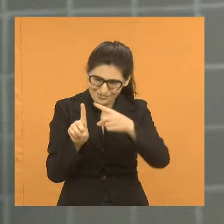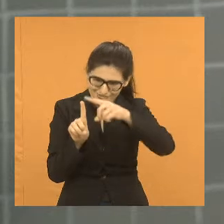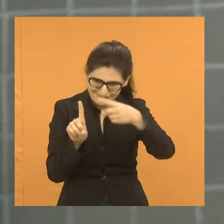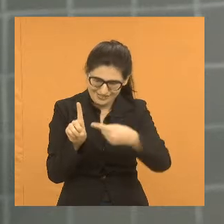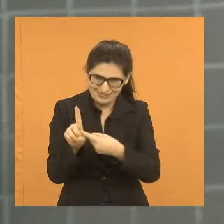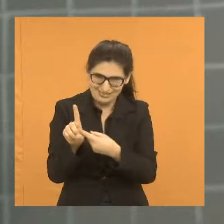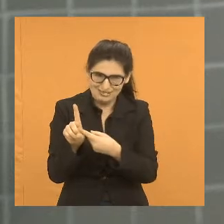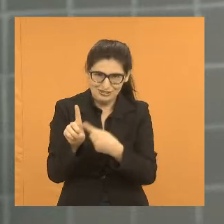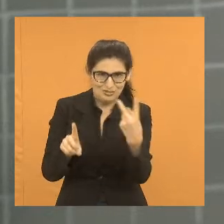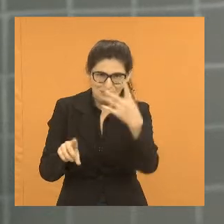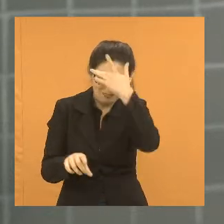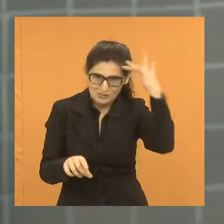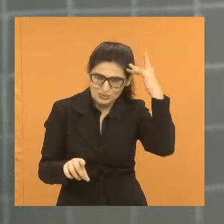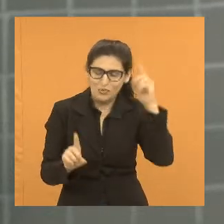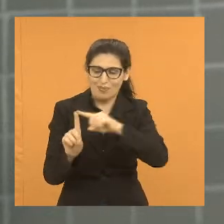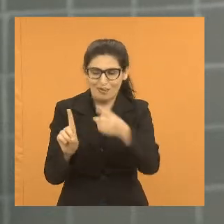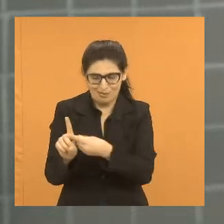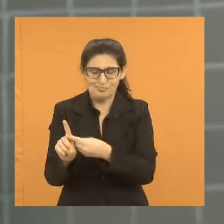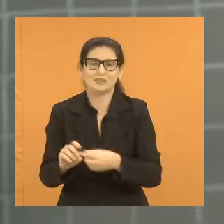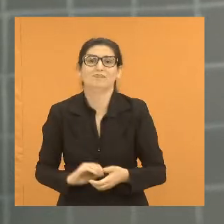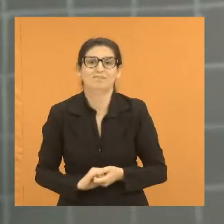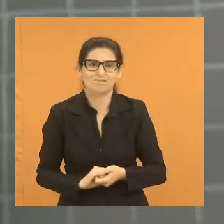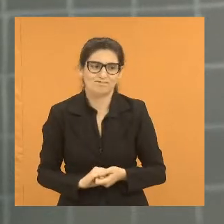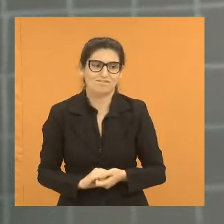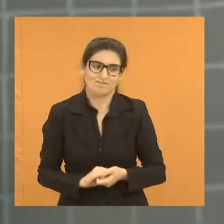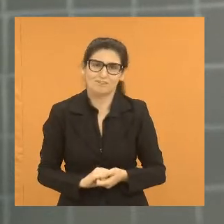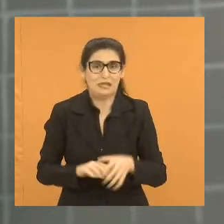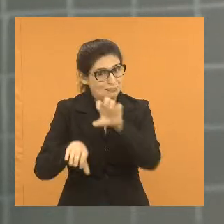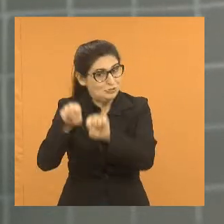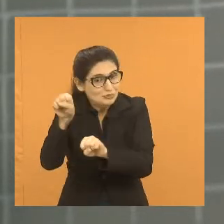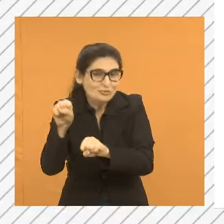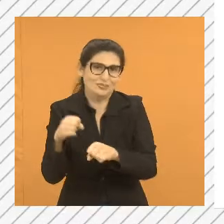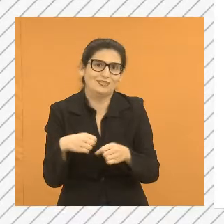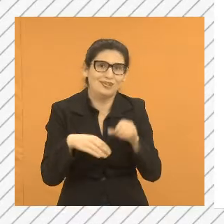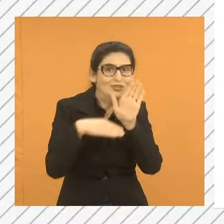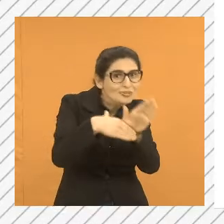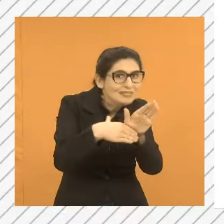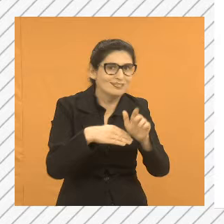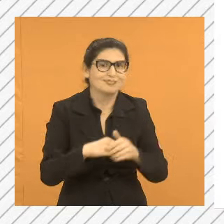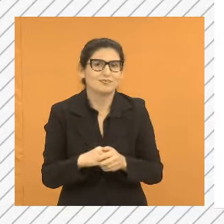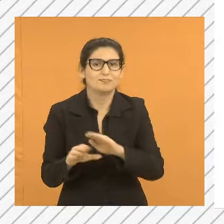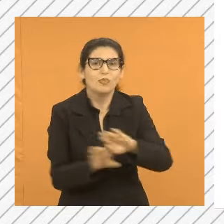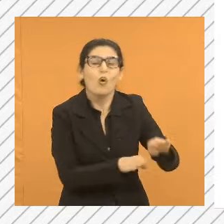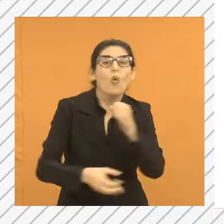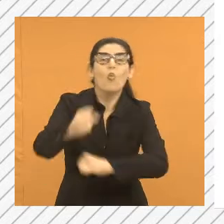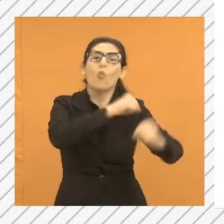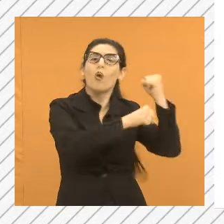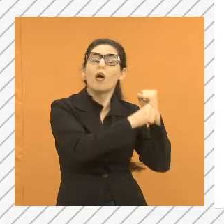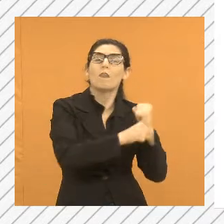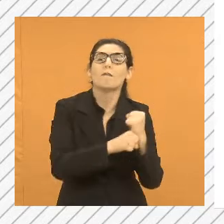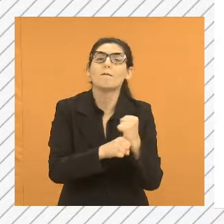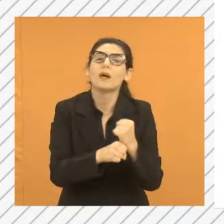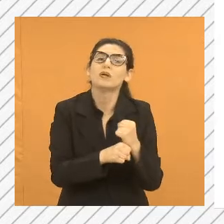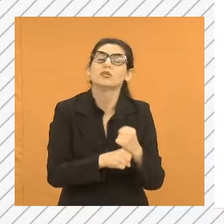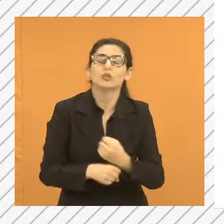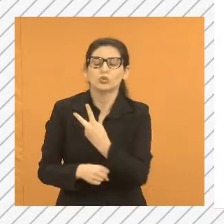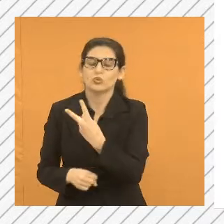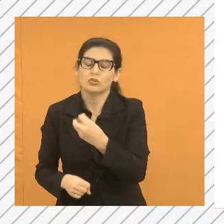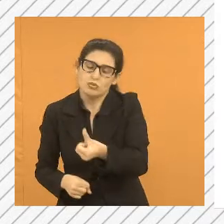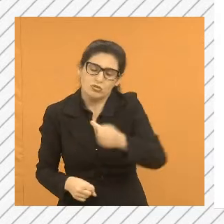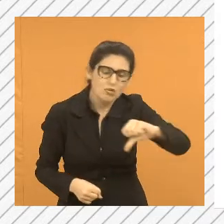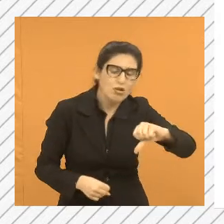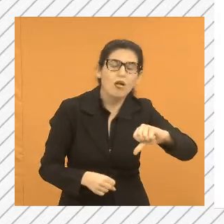Com relação à licença de funcionamento, no período do ano passado, nós tivemos 269